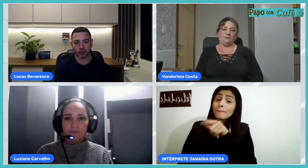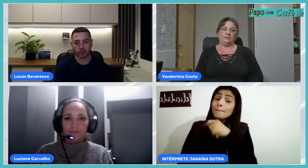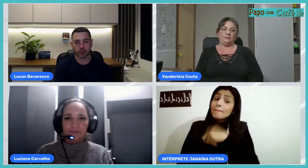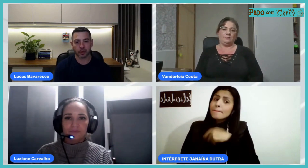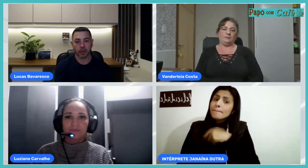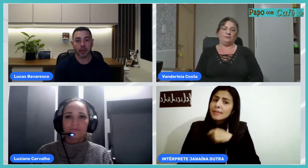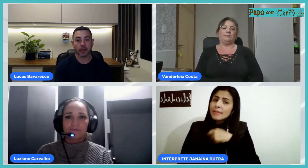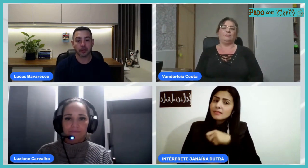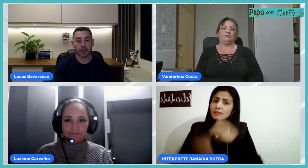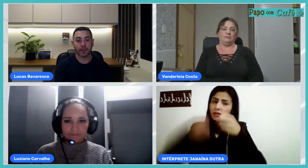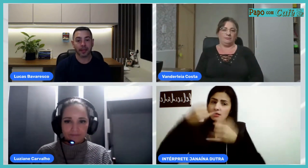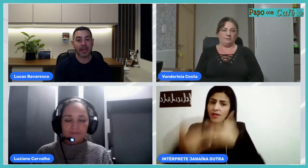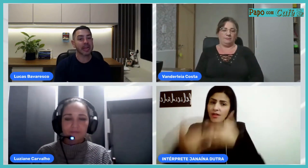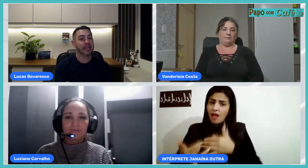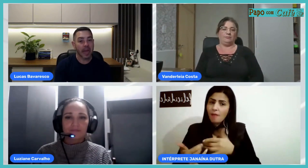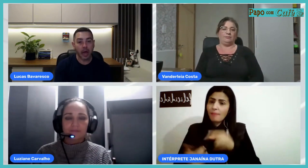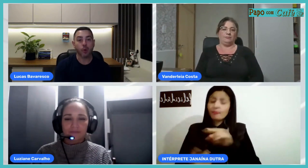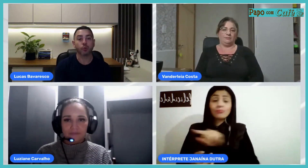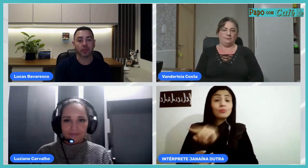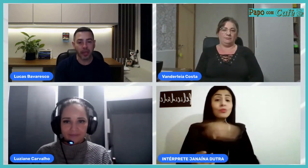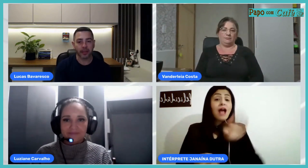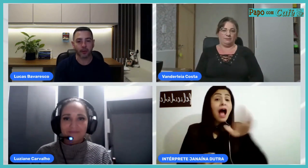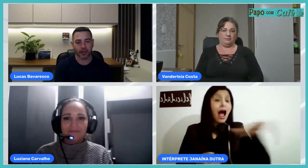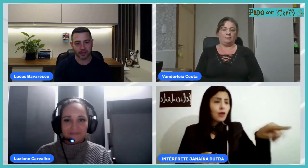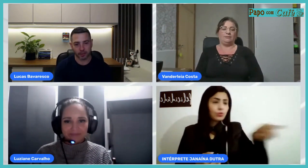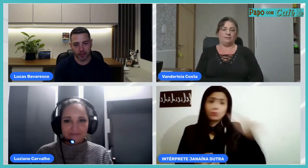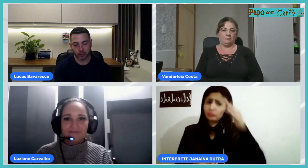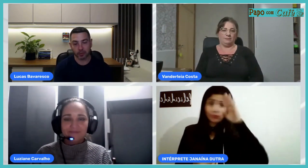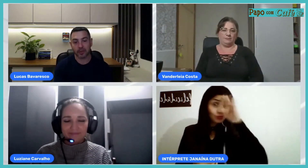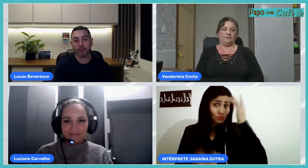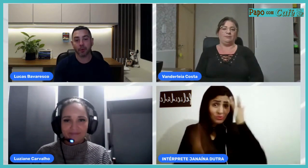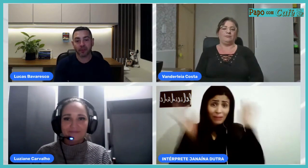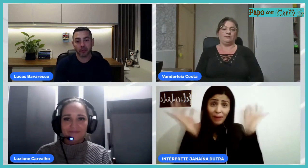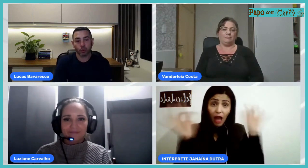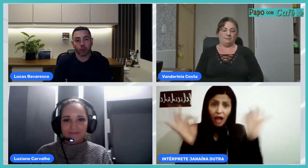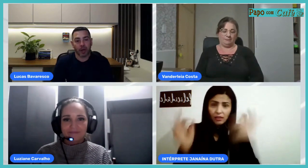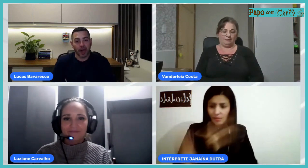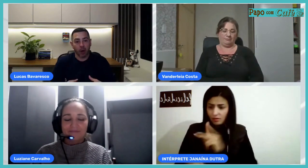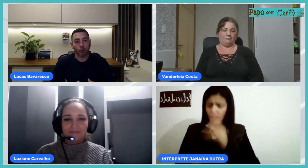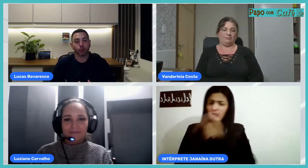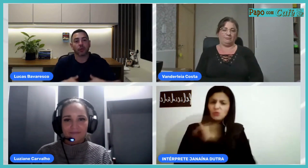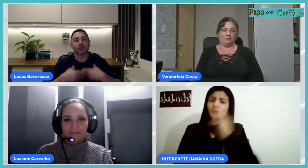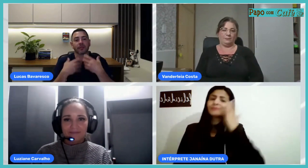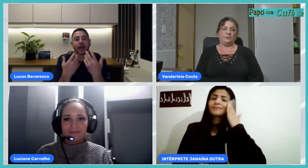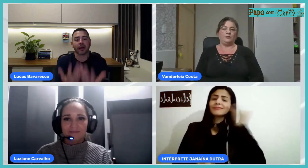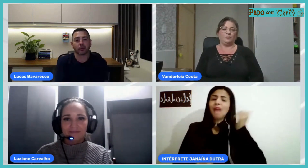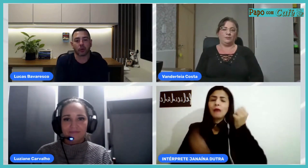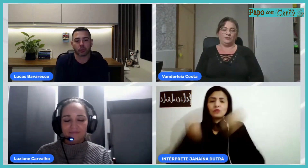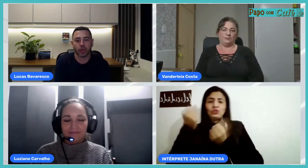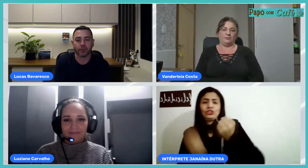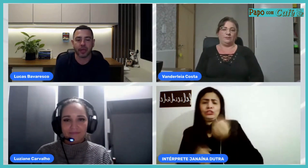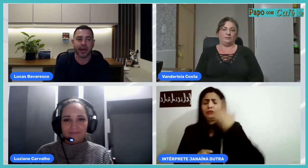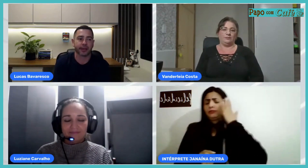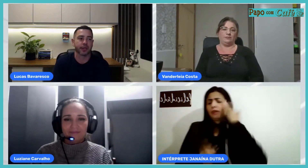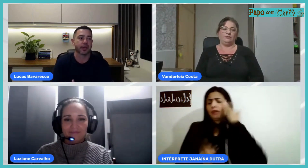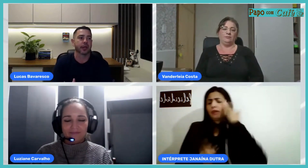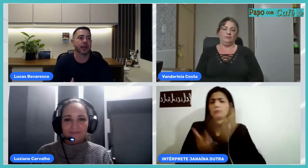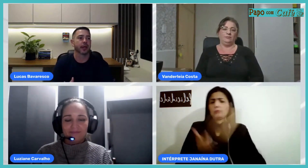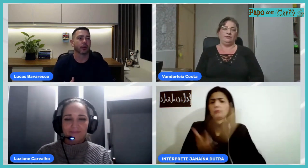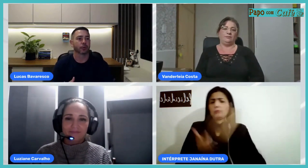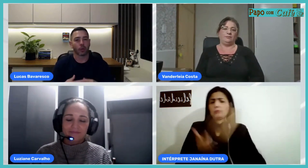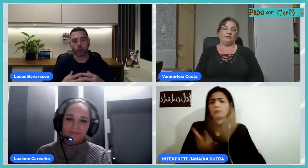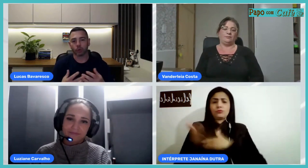conhecimento, e sim para quem não tem conhecimento. Se porventura auto-iniciar a tua